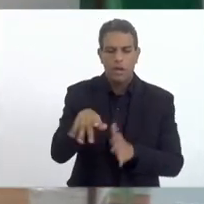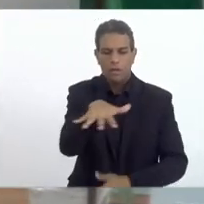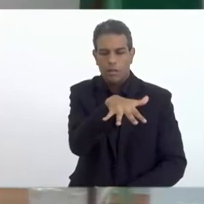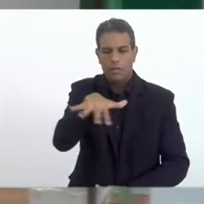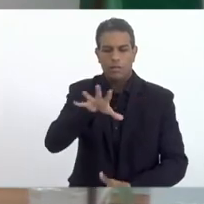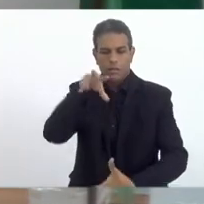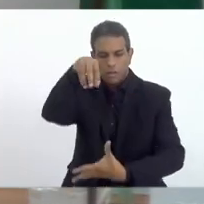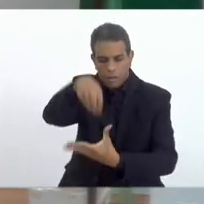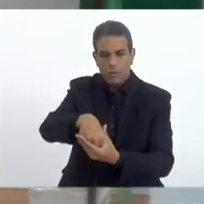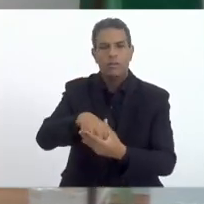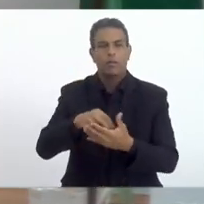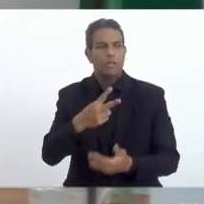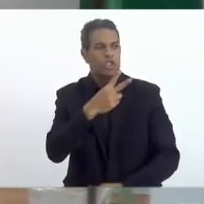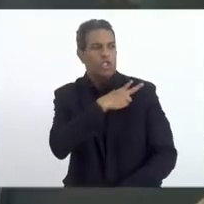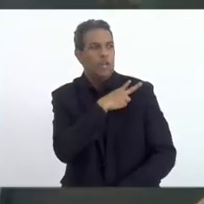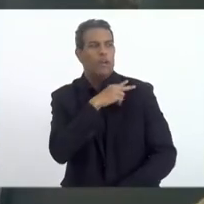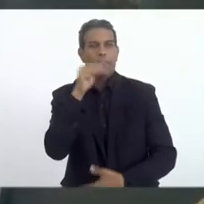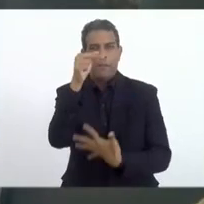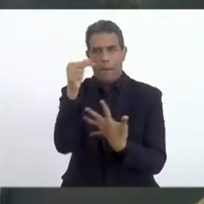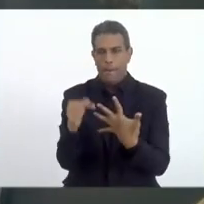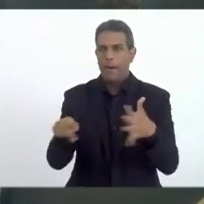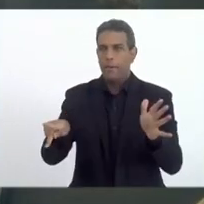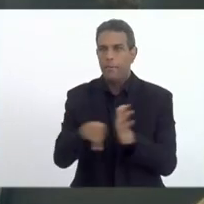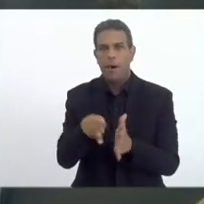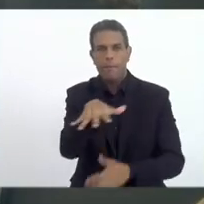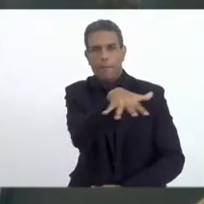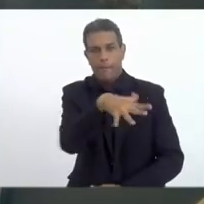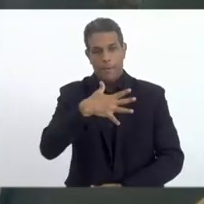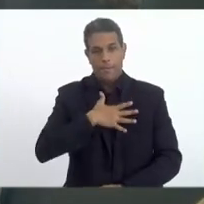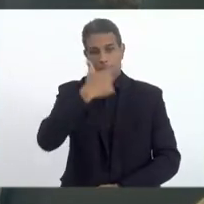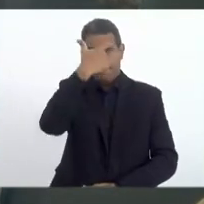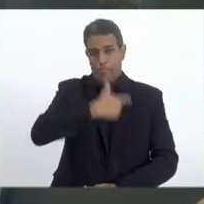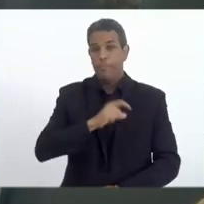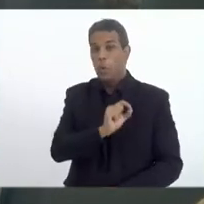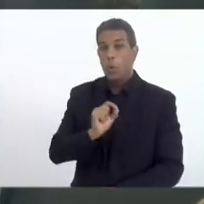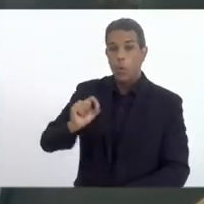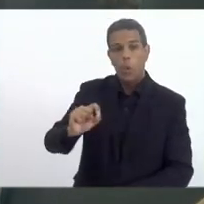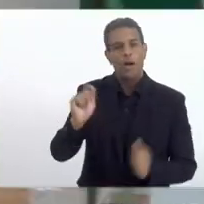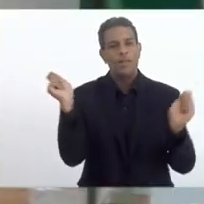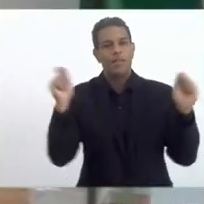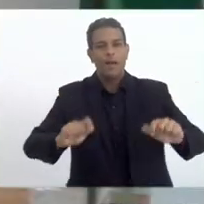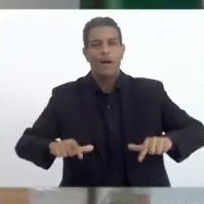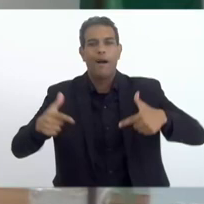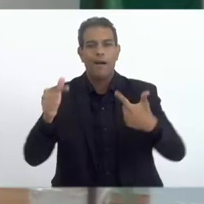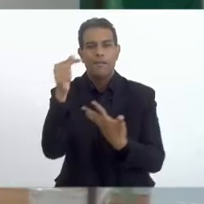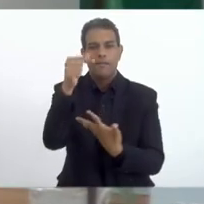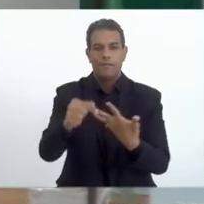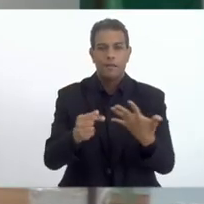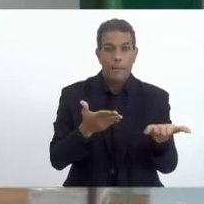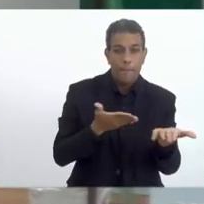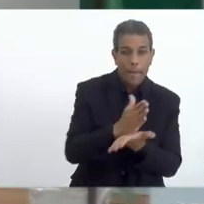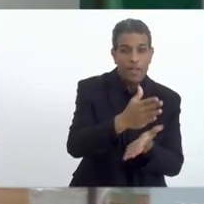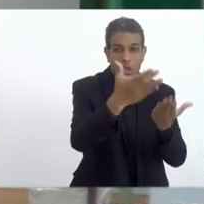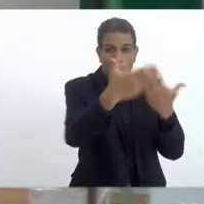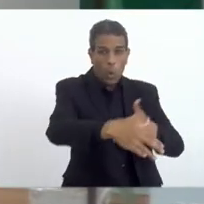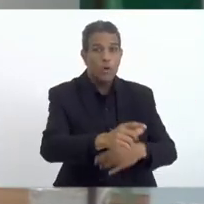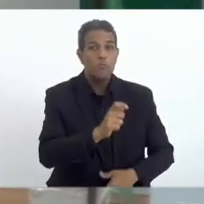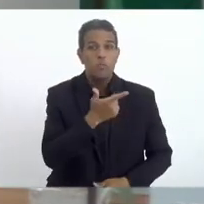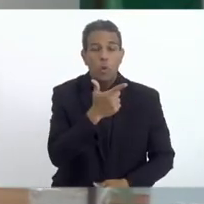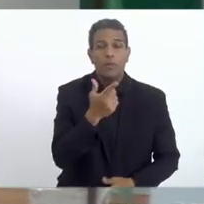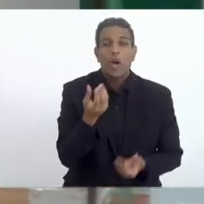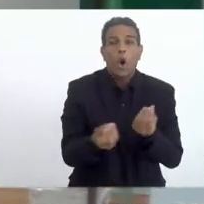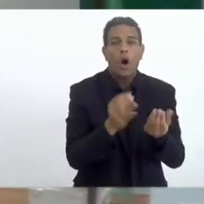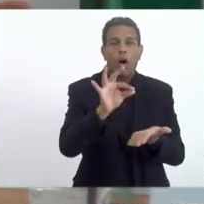está ocupando o cargo de chefia, etc. Mas, para mim, não passou em concurso público, não tem